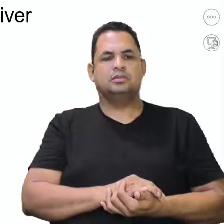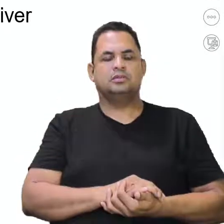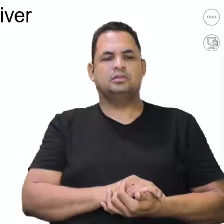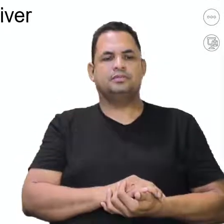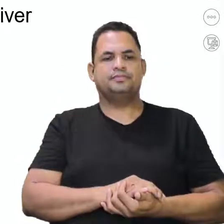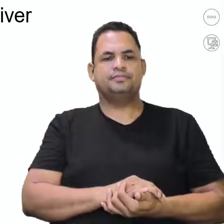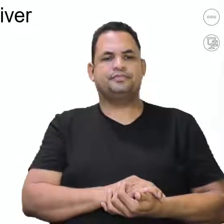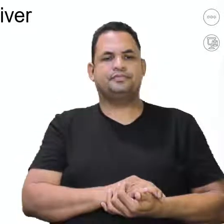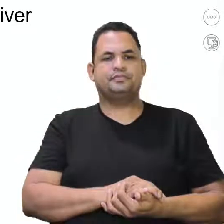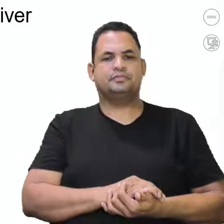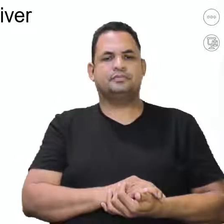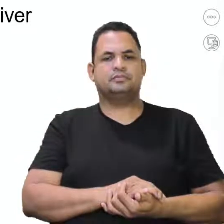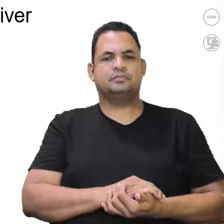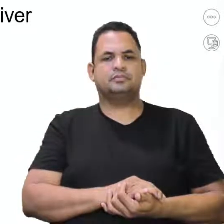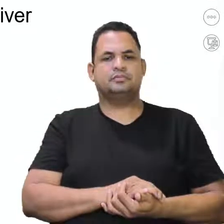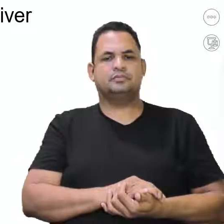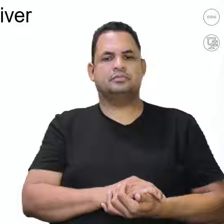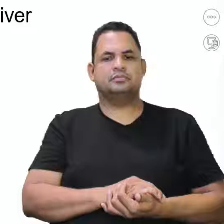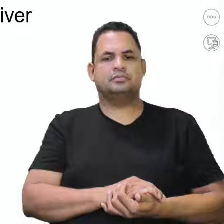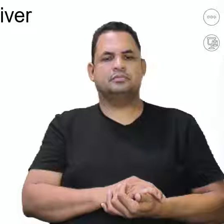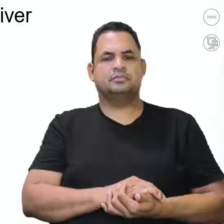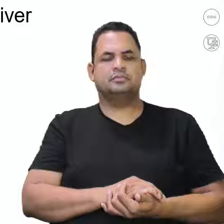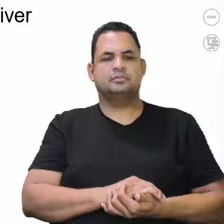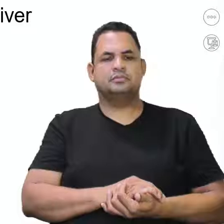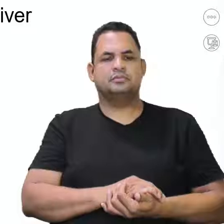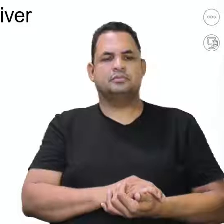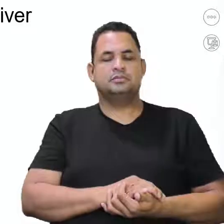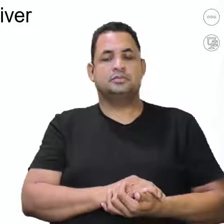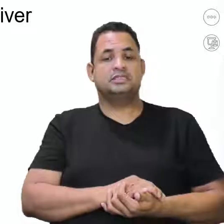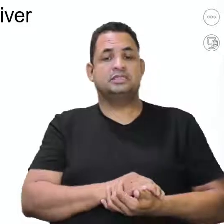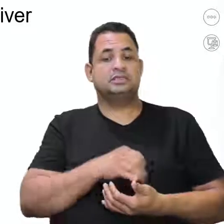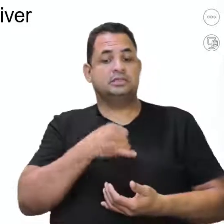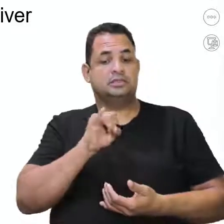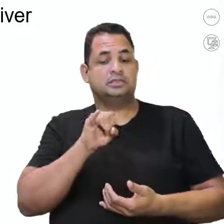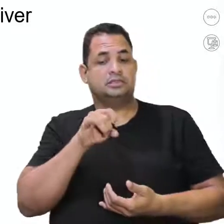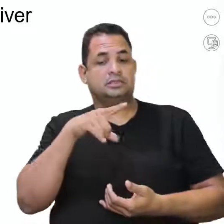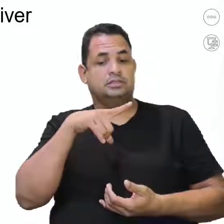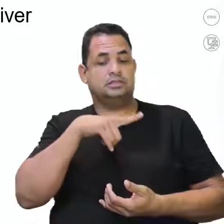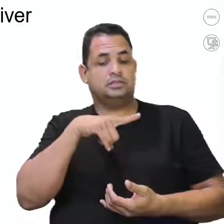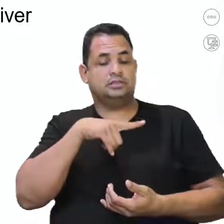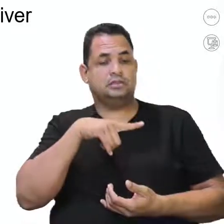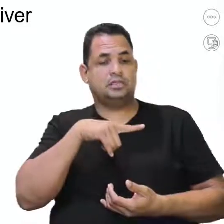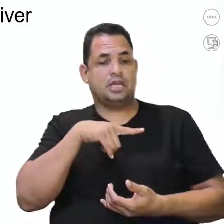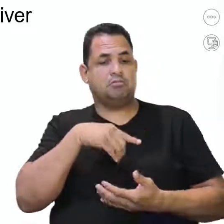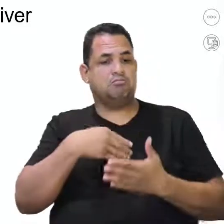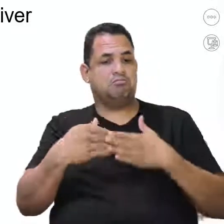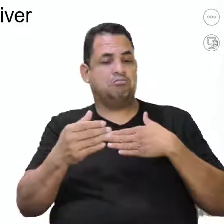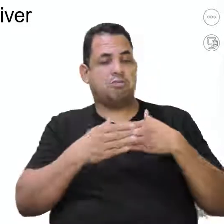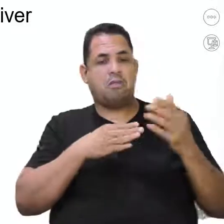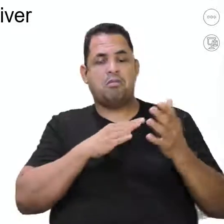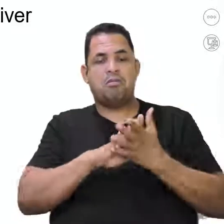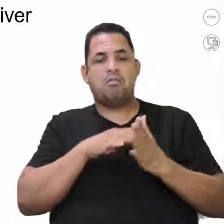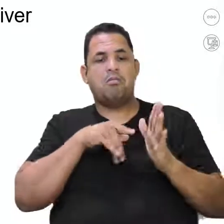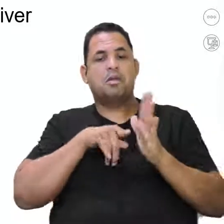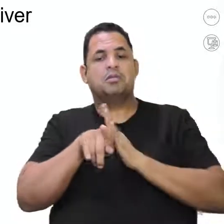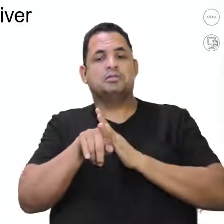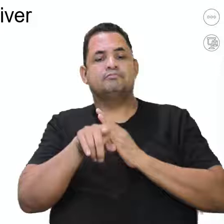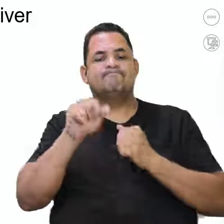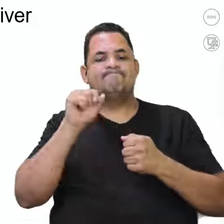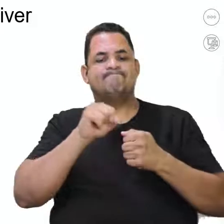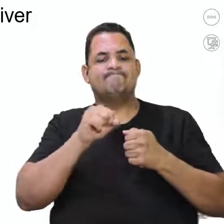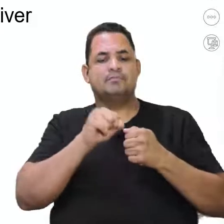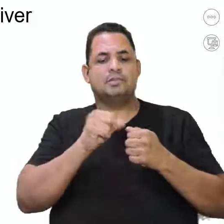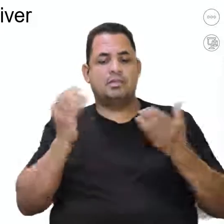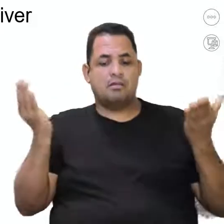you have any questions, se você tem qualquer pergunta, ask now. Faça